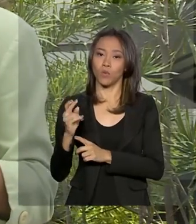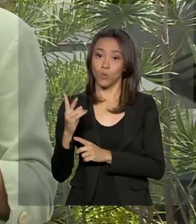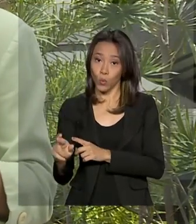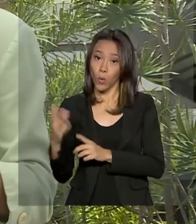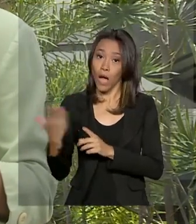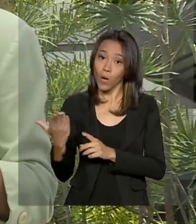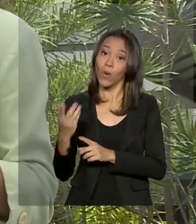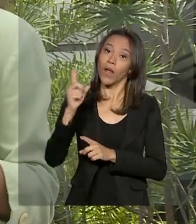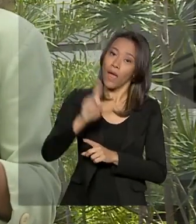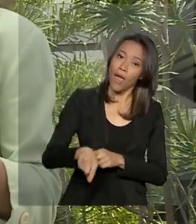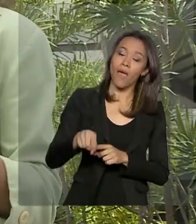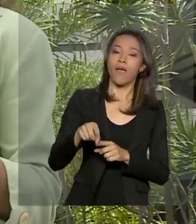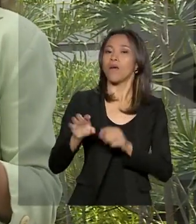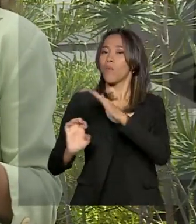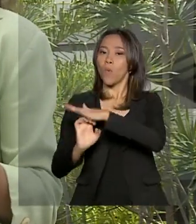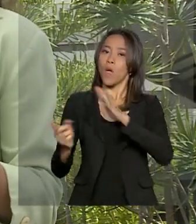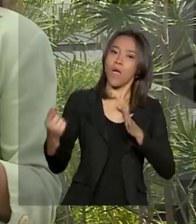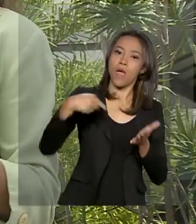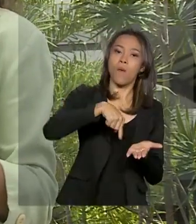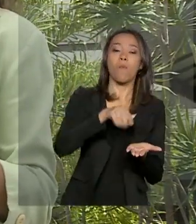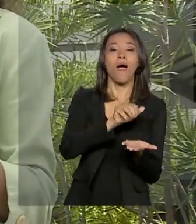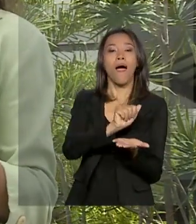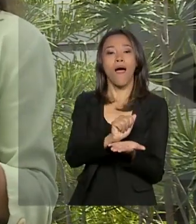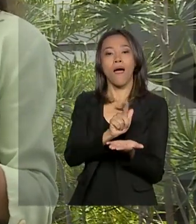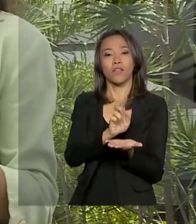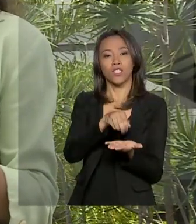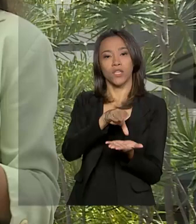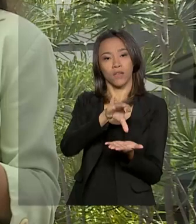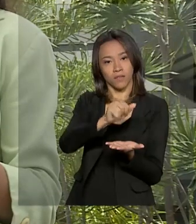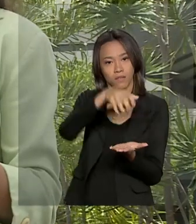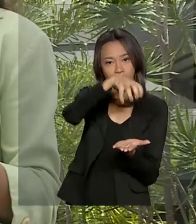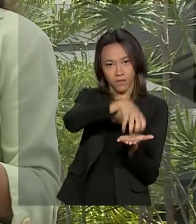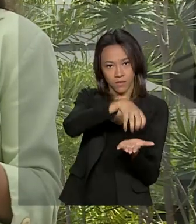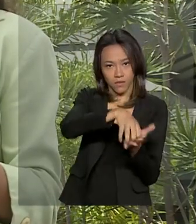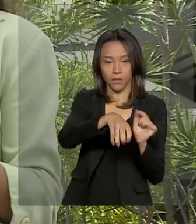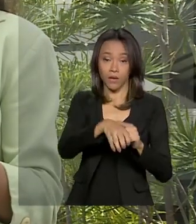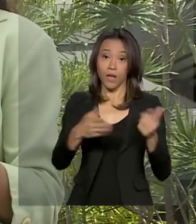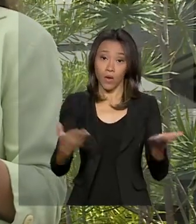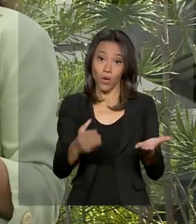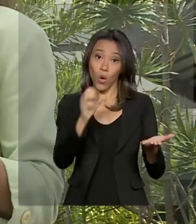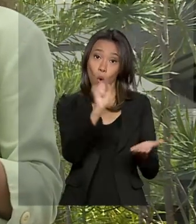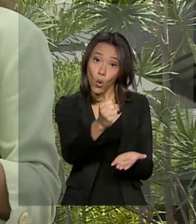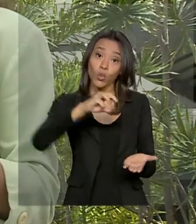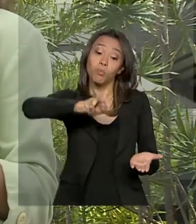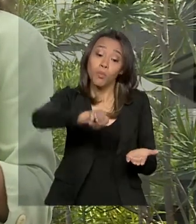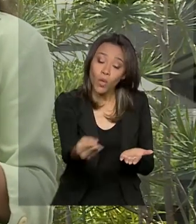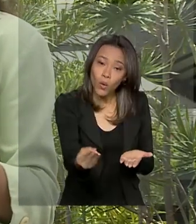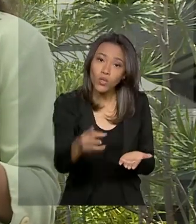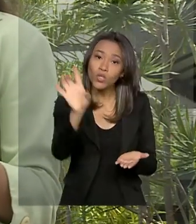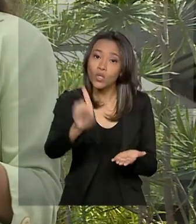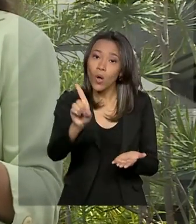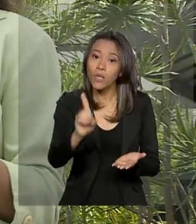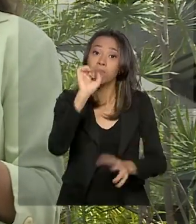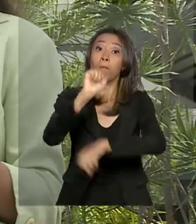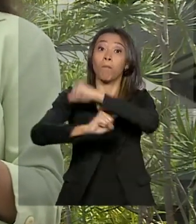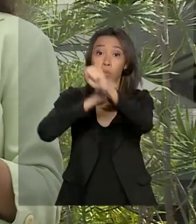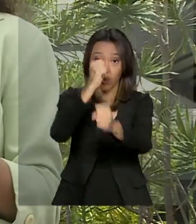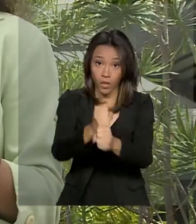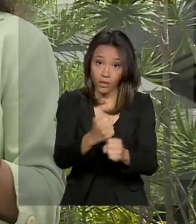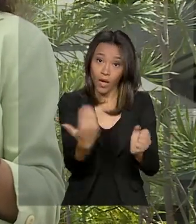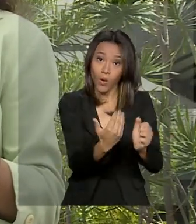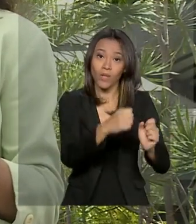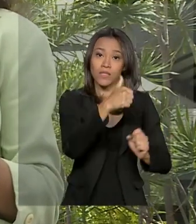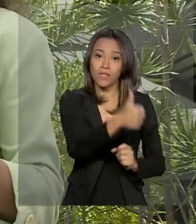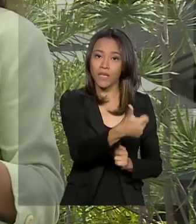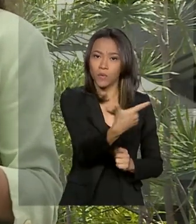a instituição tem para divulgar o Brasil lá fora vai saltar dos atuais 8 milhões de dólares por ano para pelo menos 120